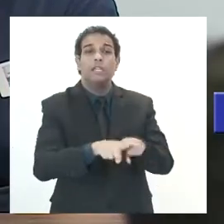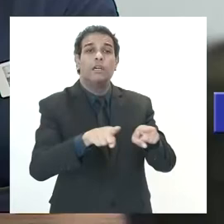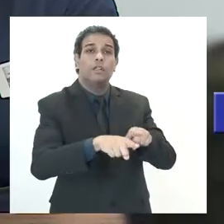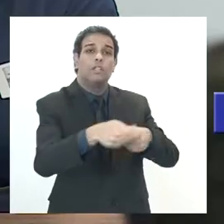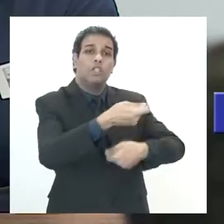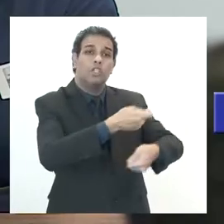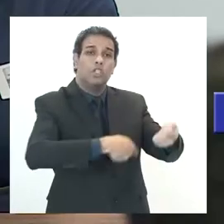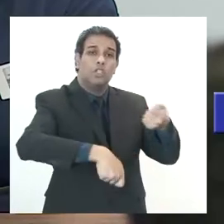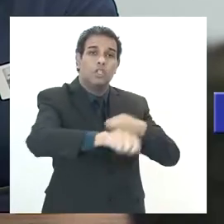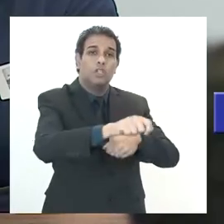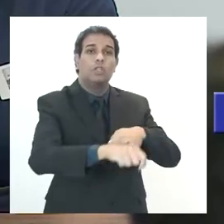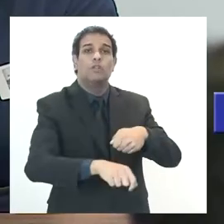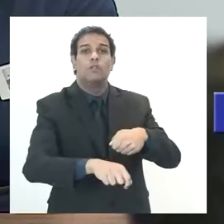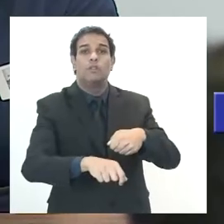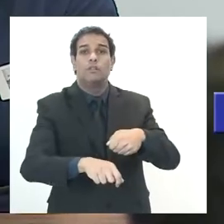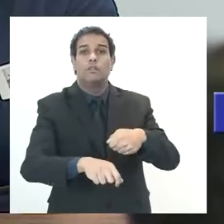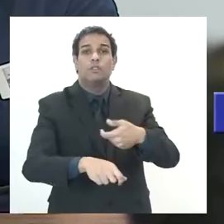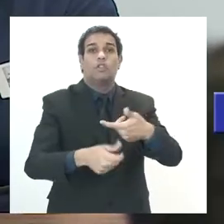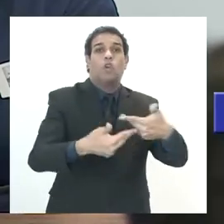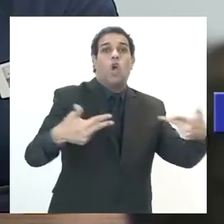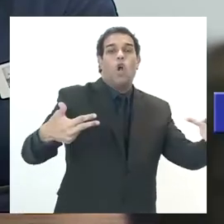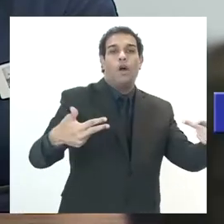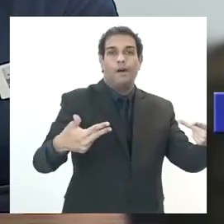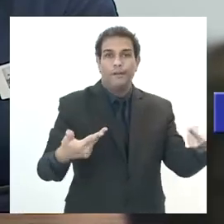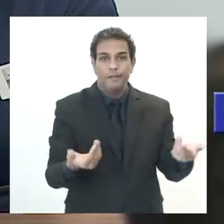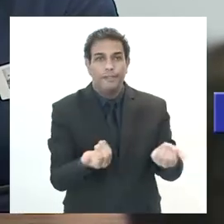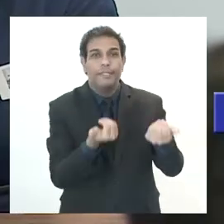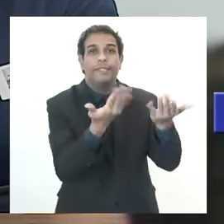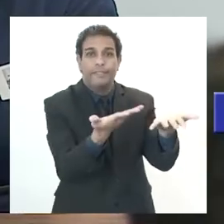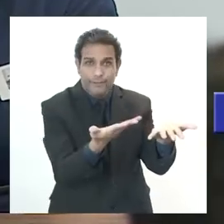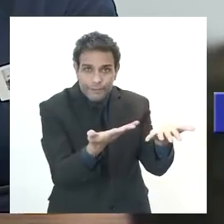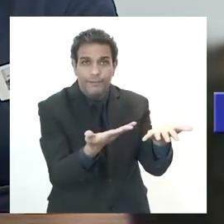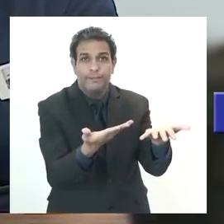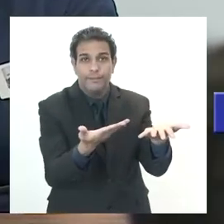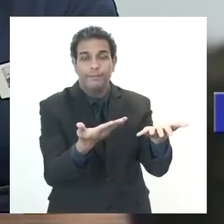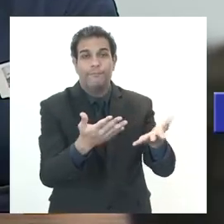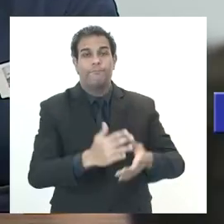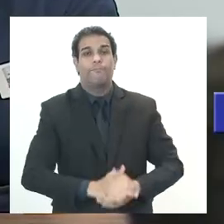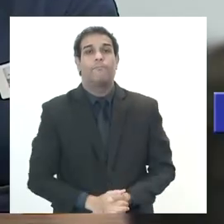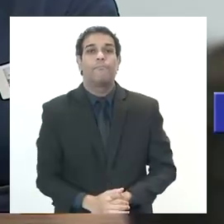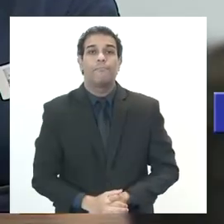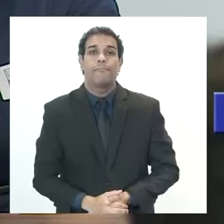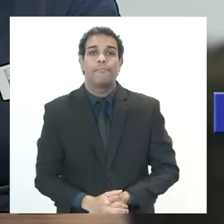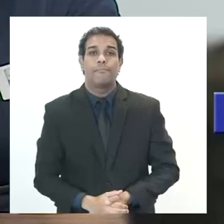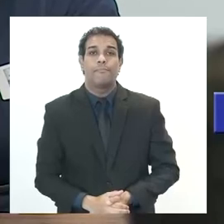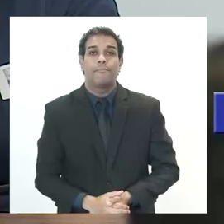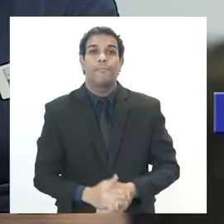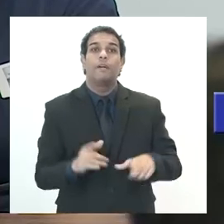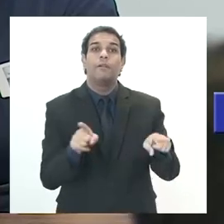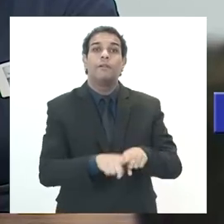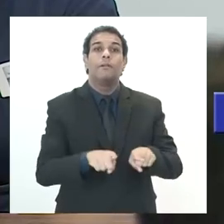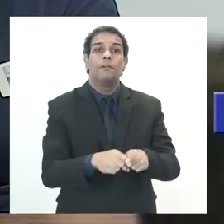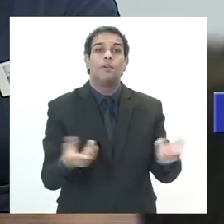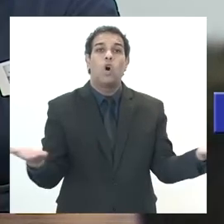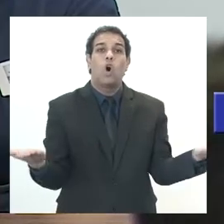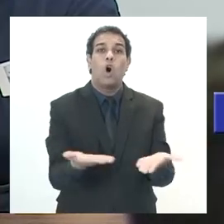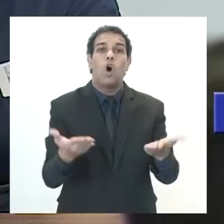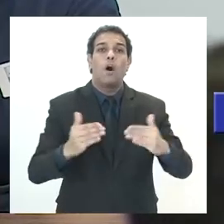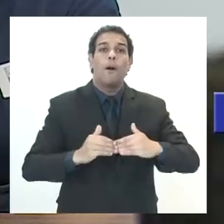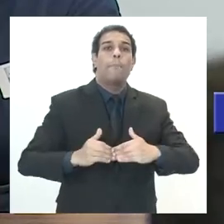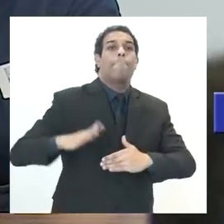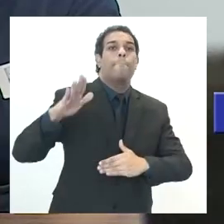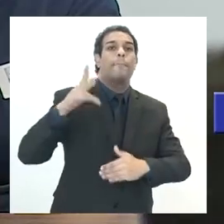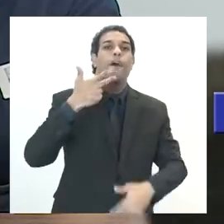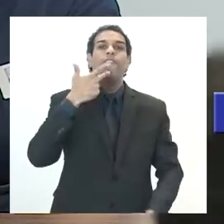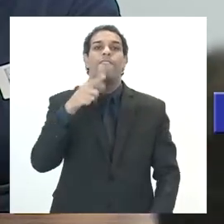Previdência como golpista terminam conseguiu passar por ser um governo ilegítimo né então eu venho aqui mais